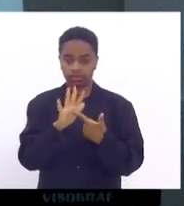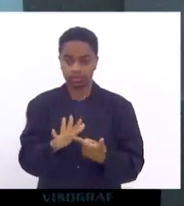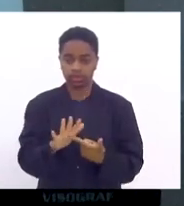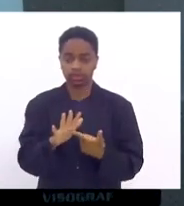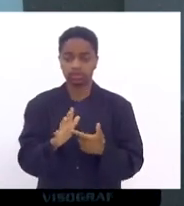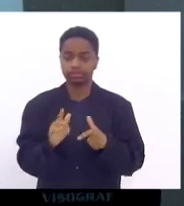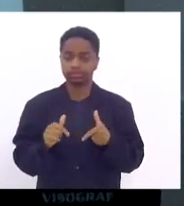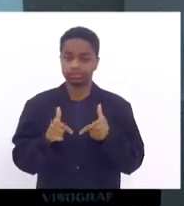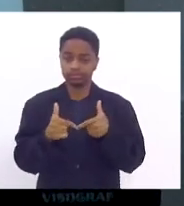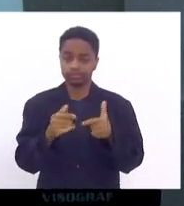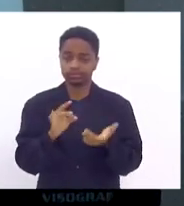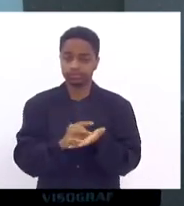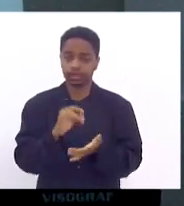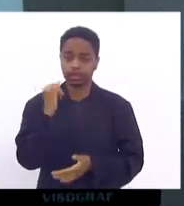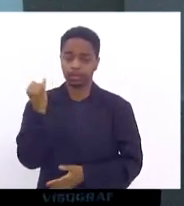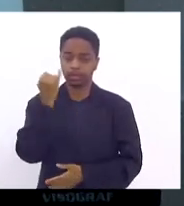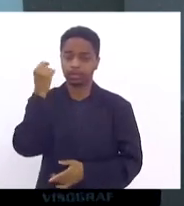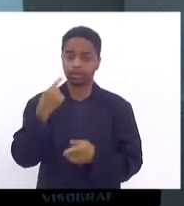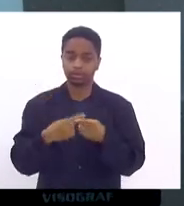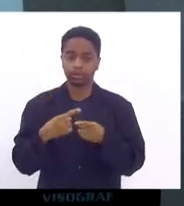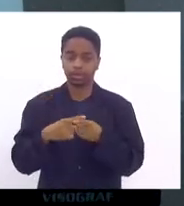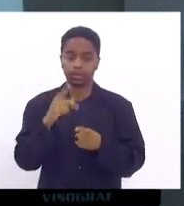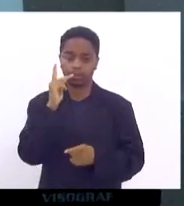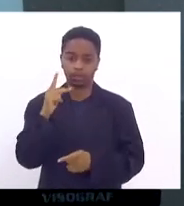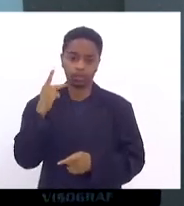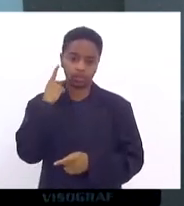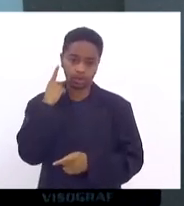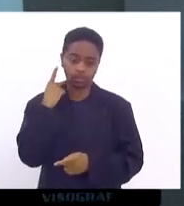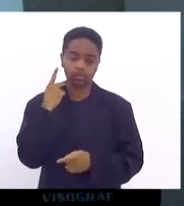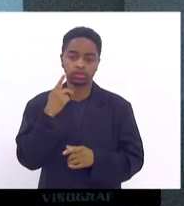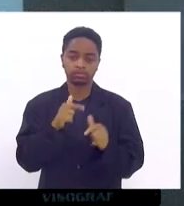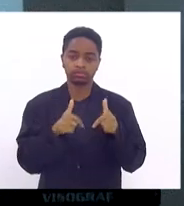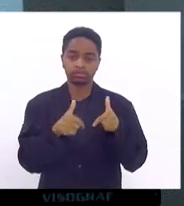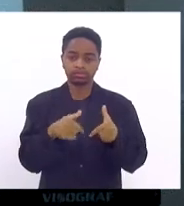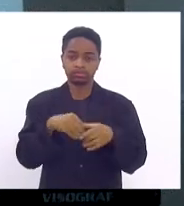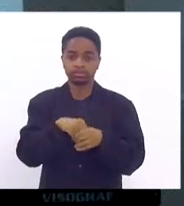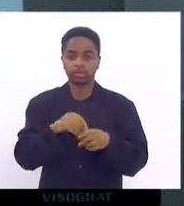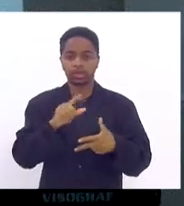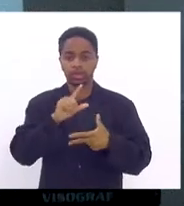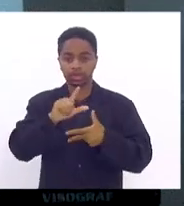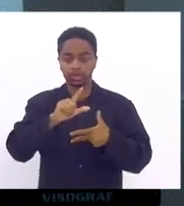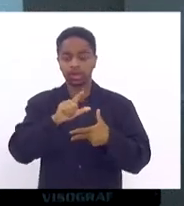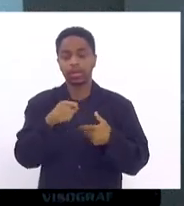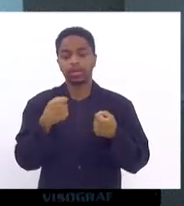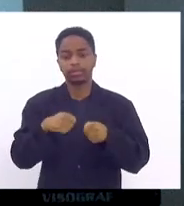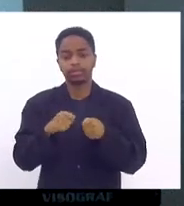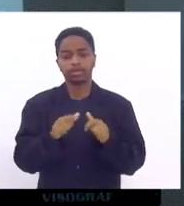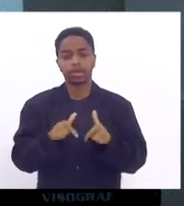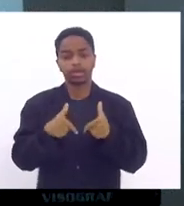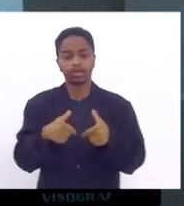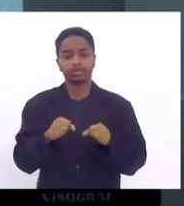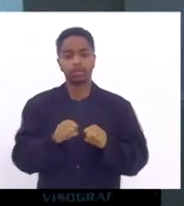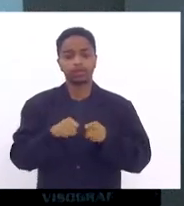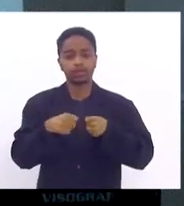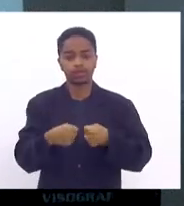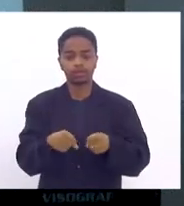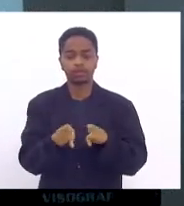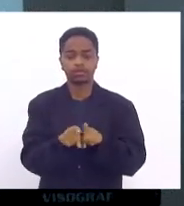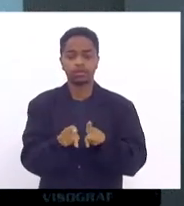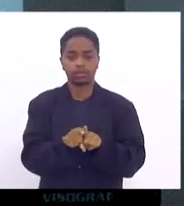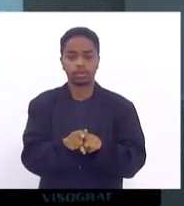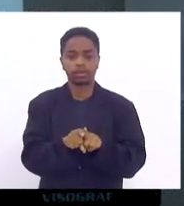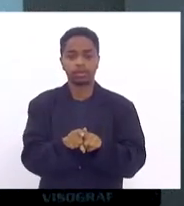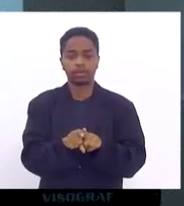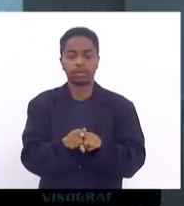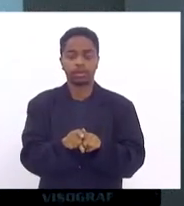providência é muito importante que as procuradorias né que atuam no Poder Legislativo possam atuar em defesa dasr as